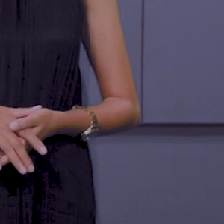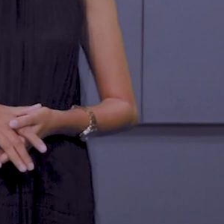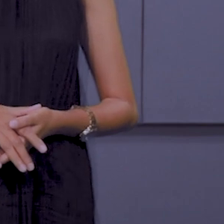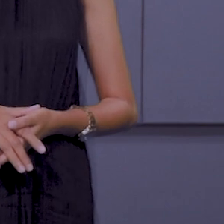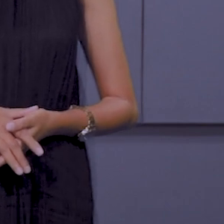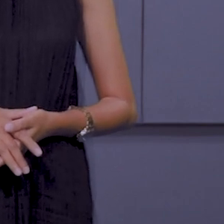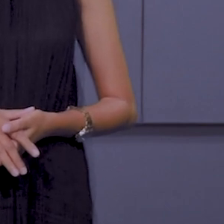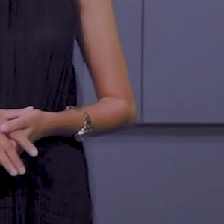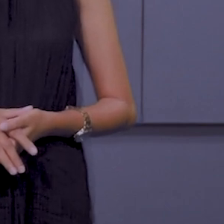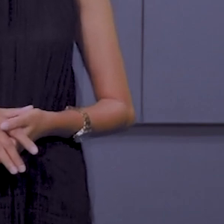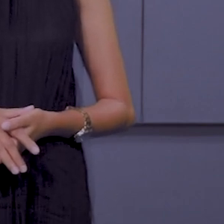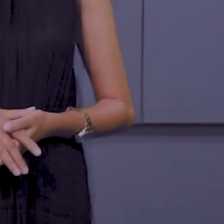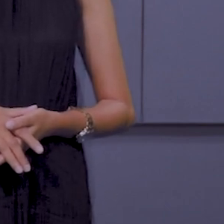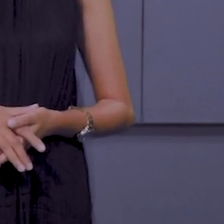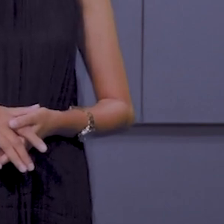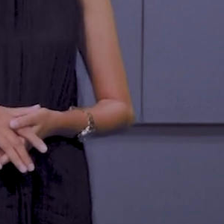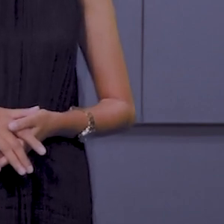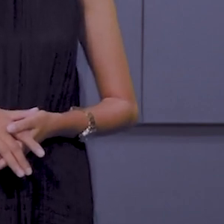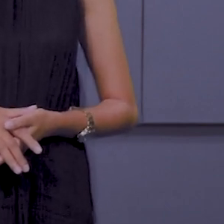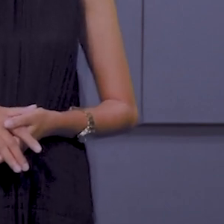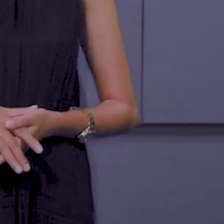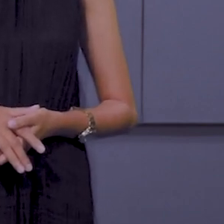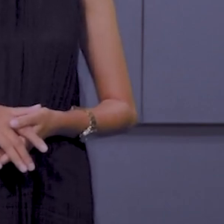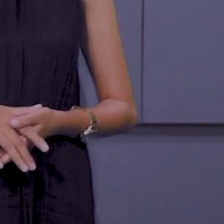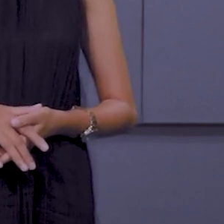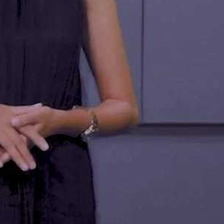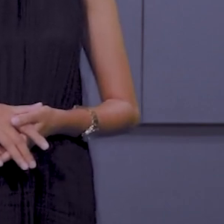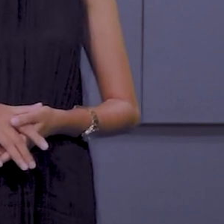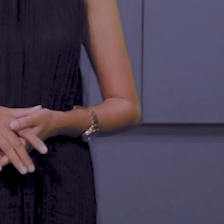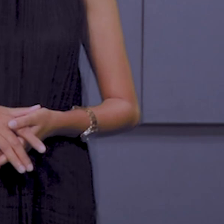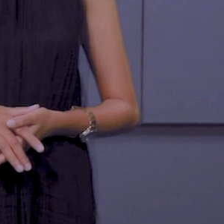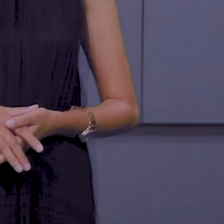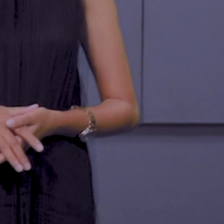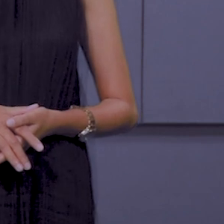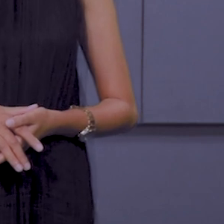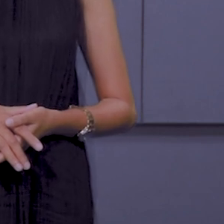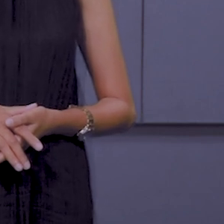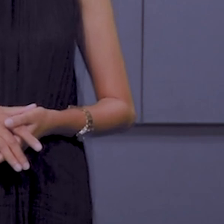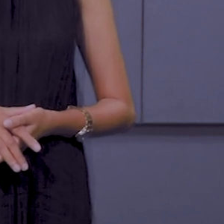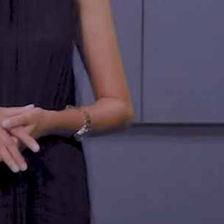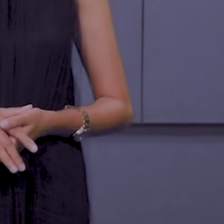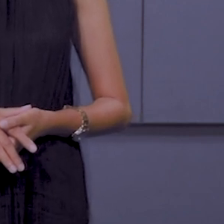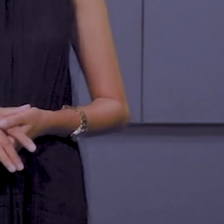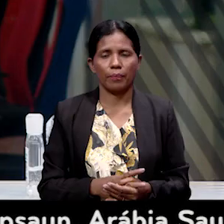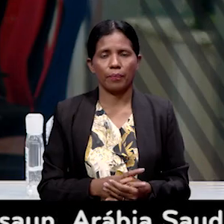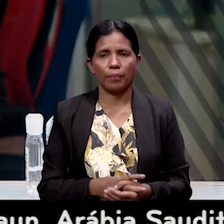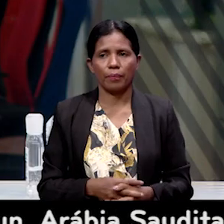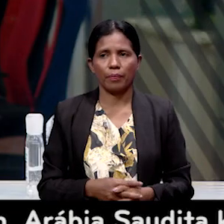Quer lua subscribe? Não há nem botão notificação. A tonuné, então vou ser a lá com informação bom você ame.